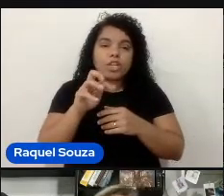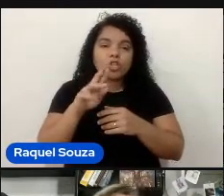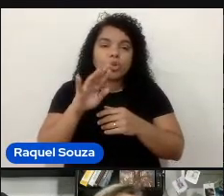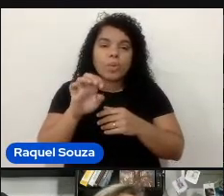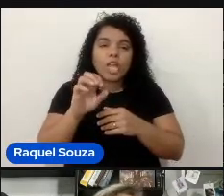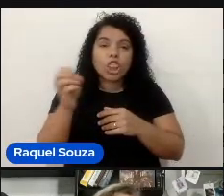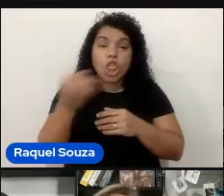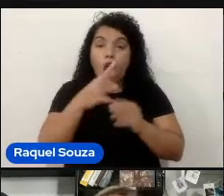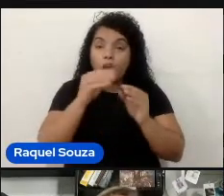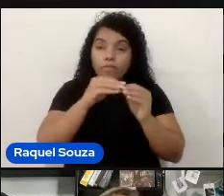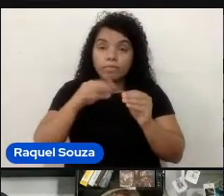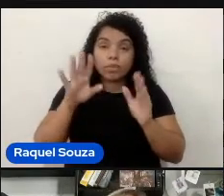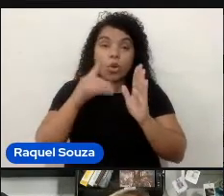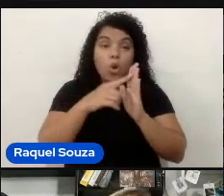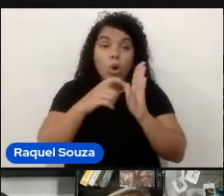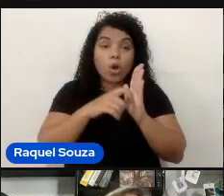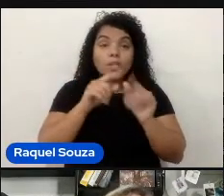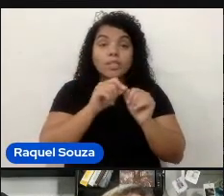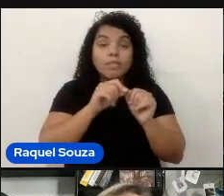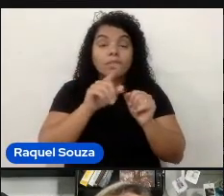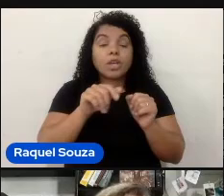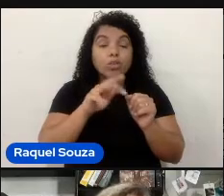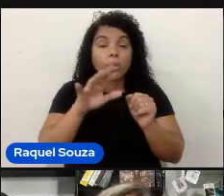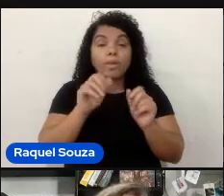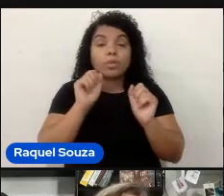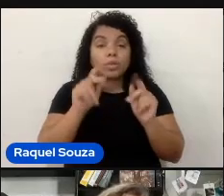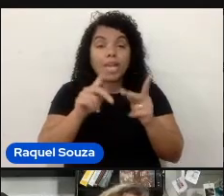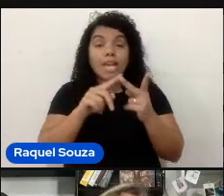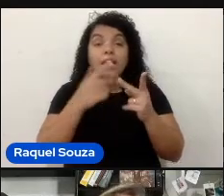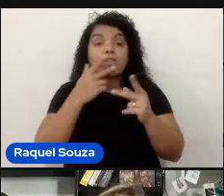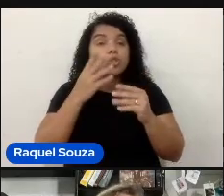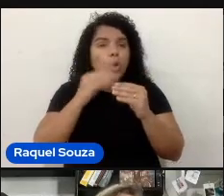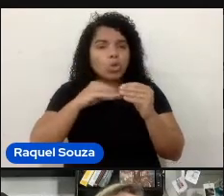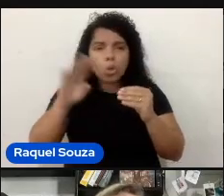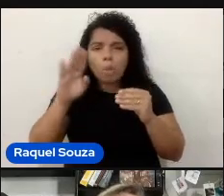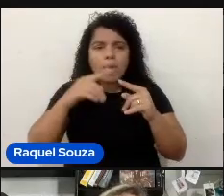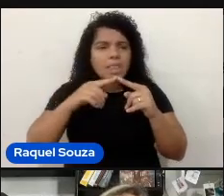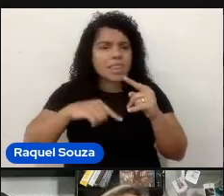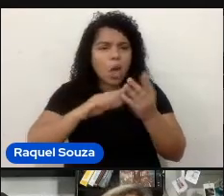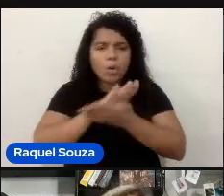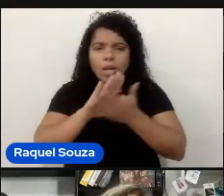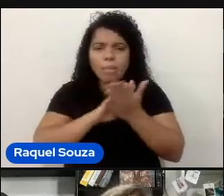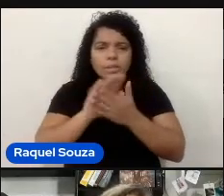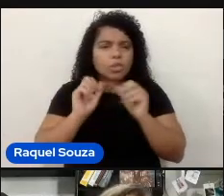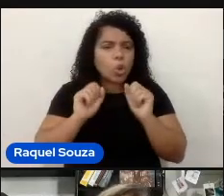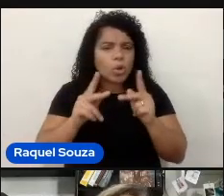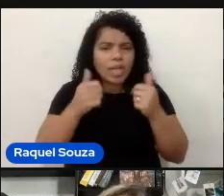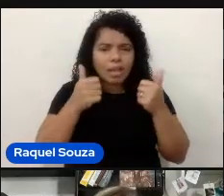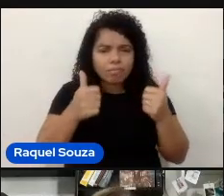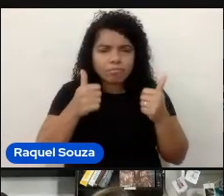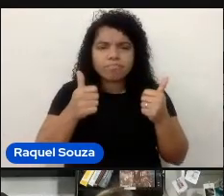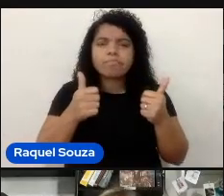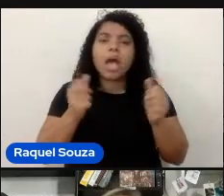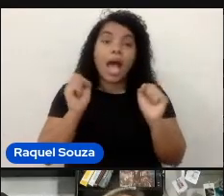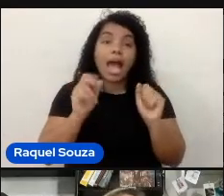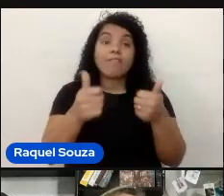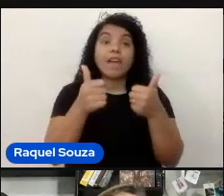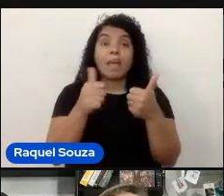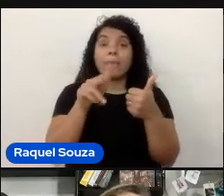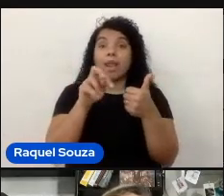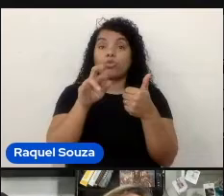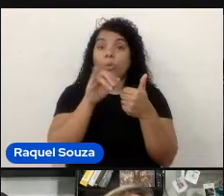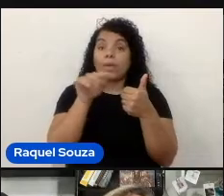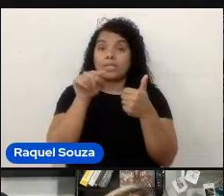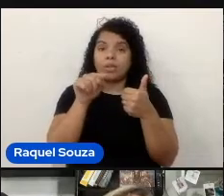um smoke test ali, realmente, beleza, o que eu estou subindo não está quebrando o que já estava antes, massa. Realmente, a automação está valendo a pena ali, né? Eu